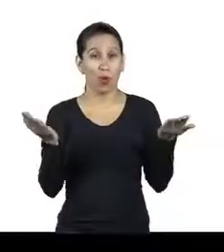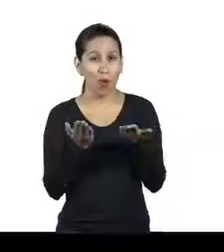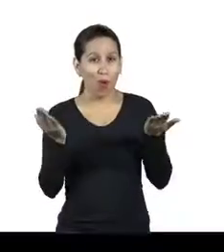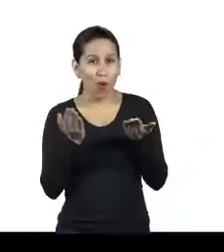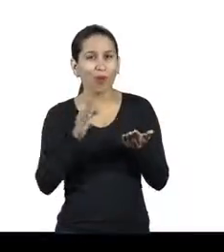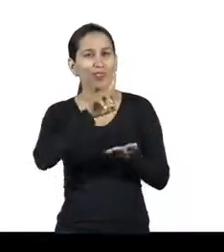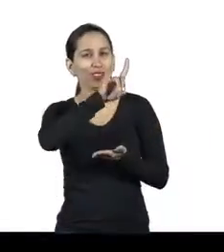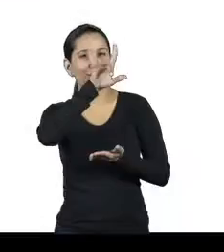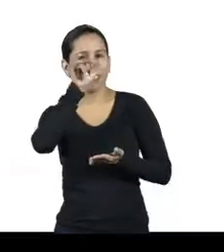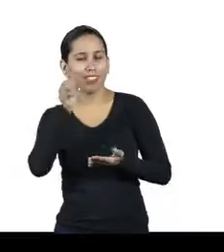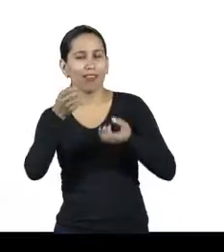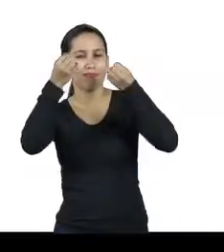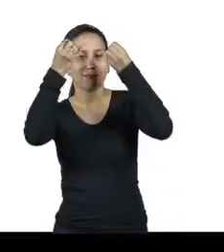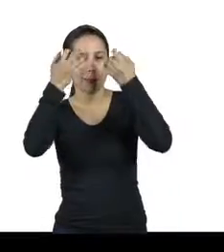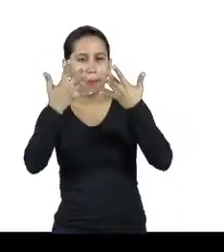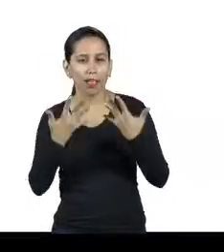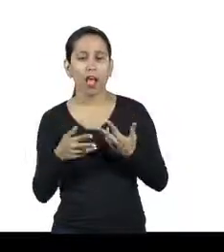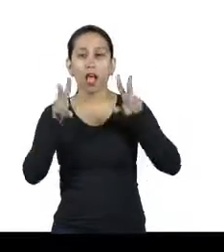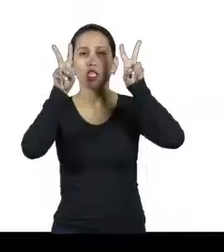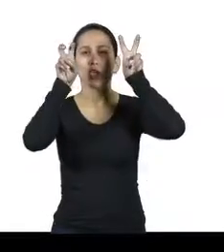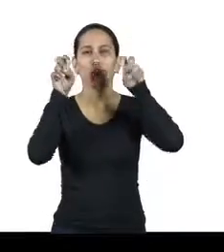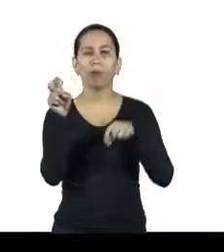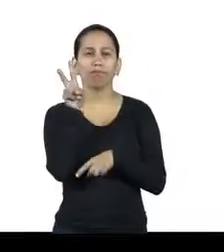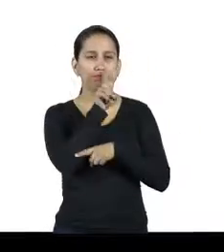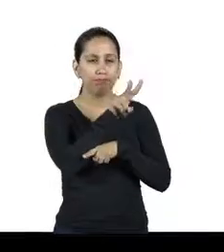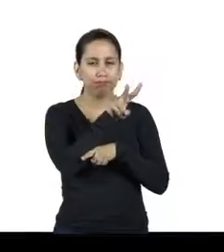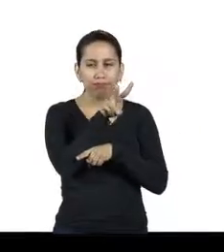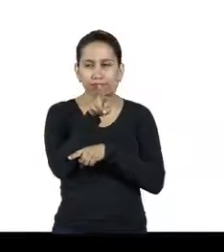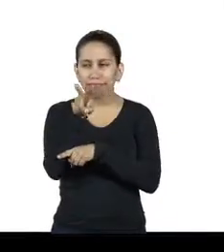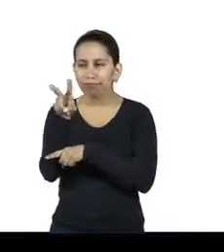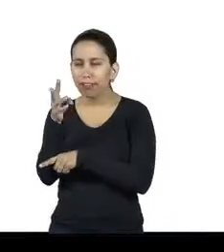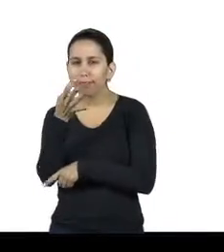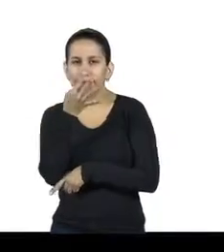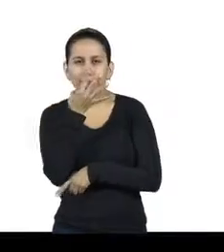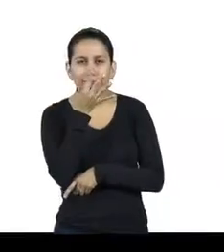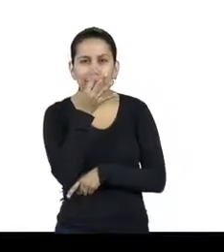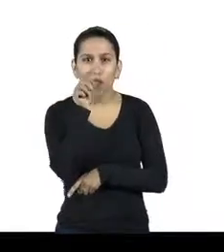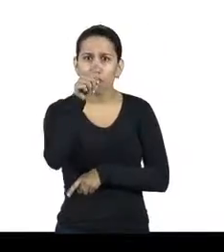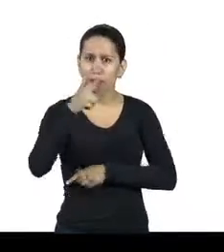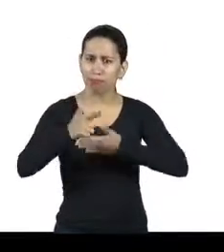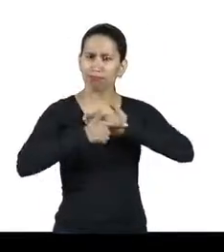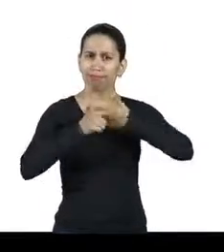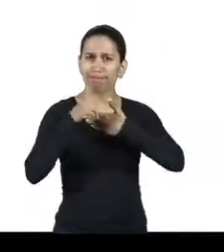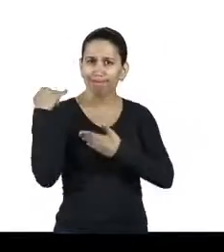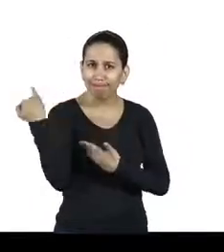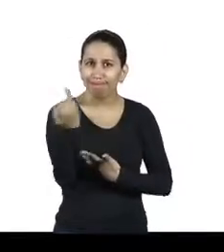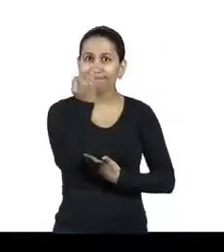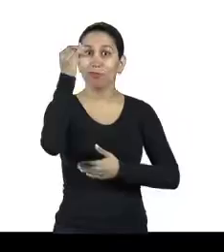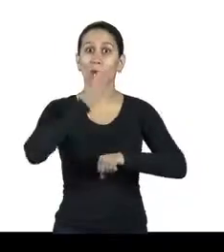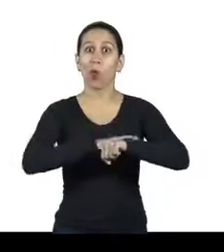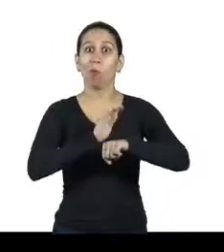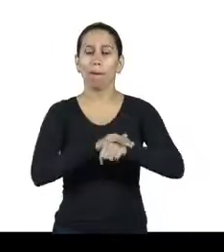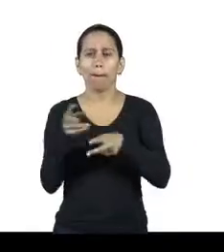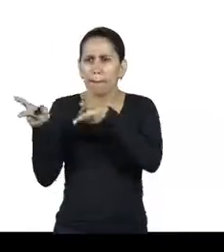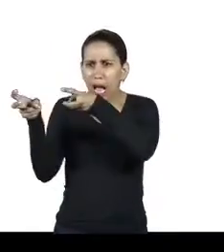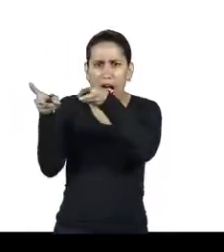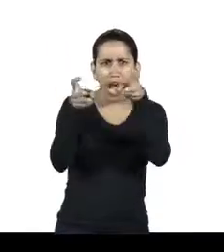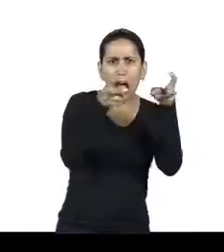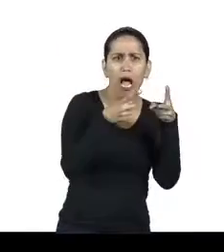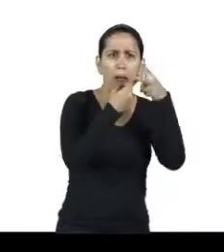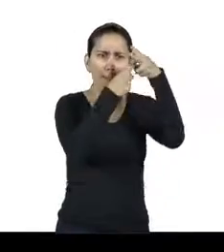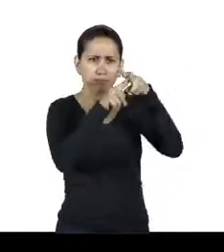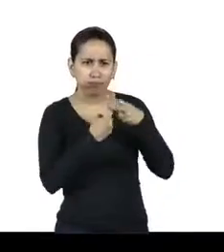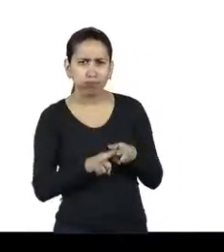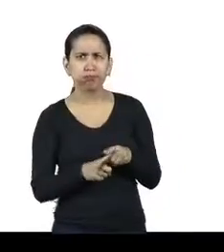Hoje é dia de falar sobre observação. Isso mesmo, sobre o importante papel que você tem na hora de observar se existe algum equipamento